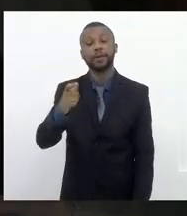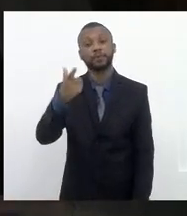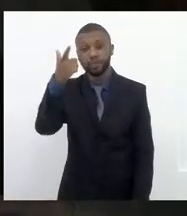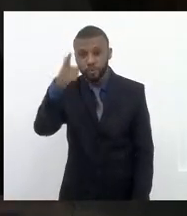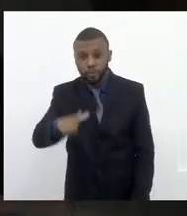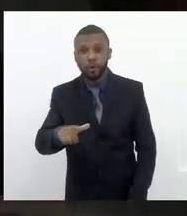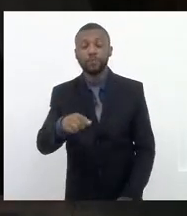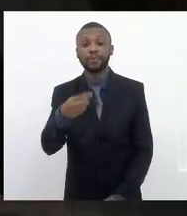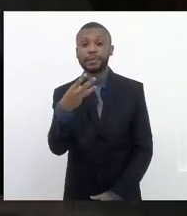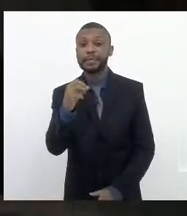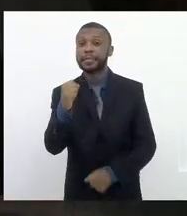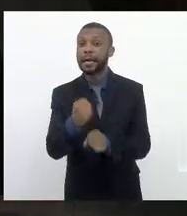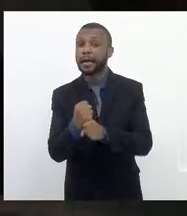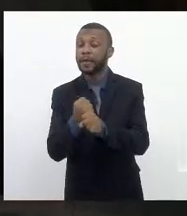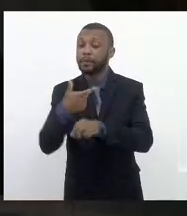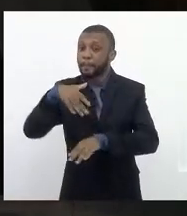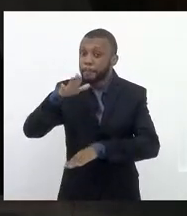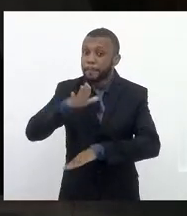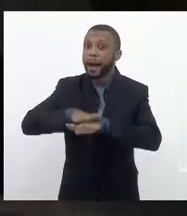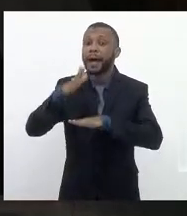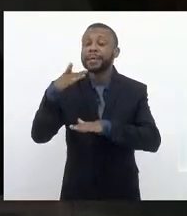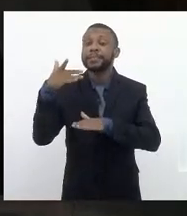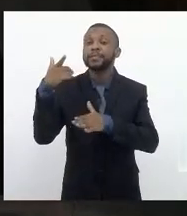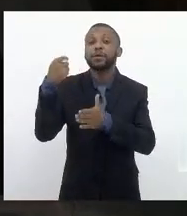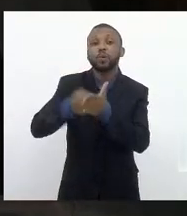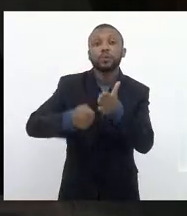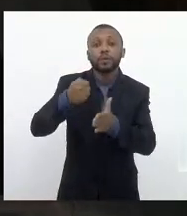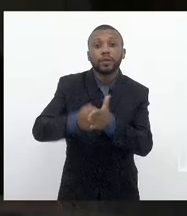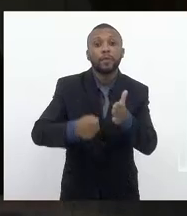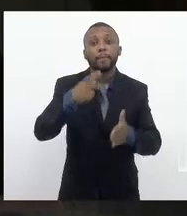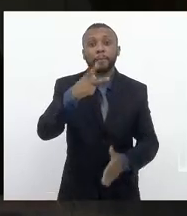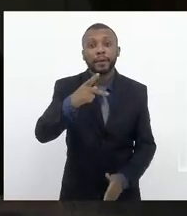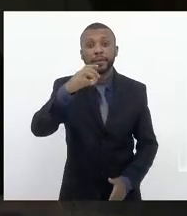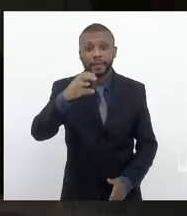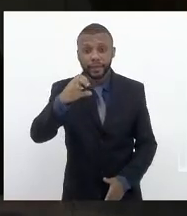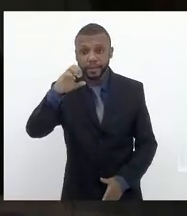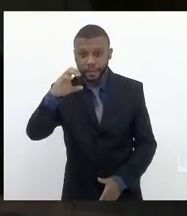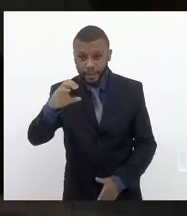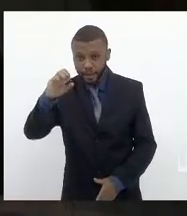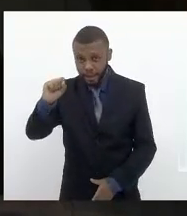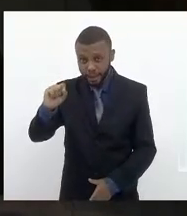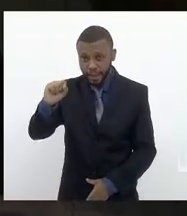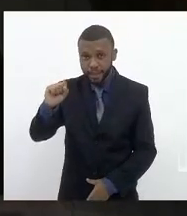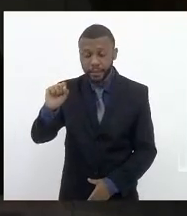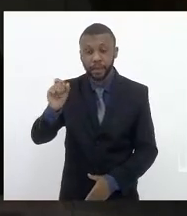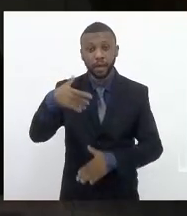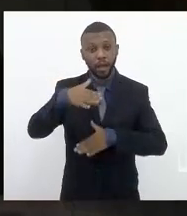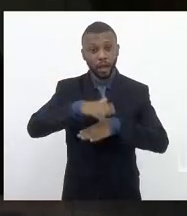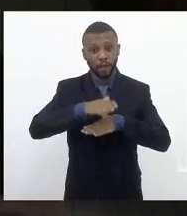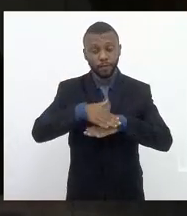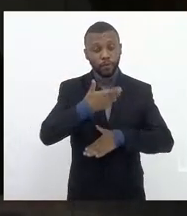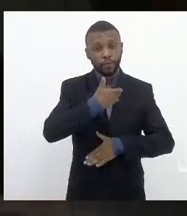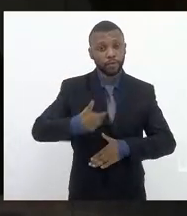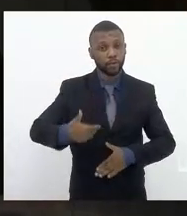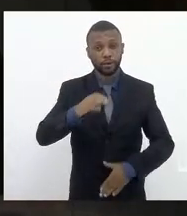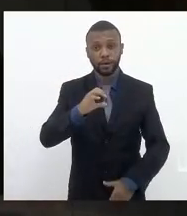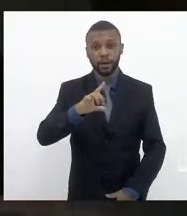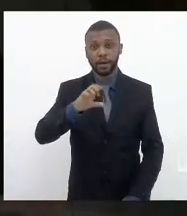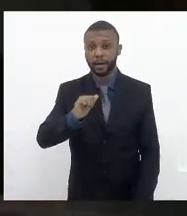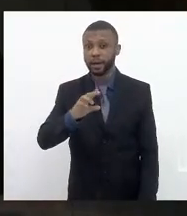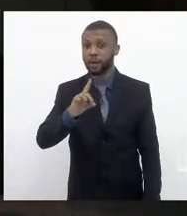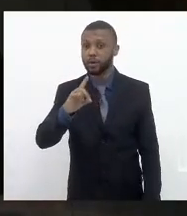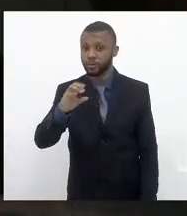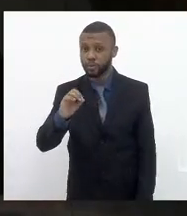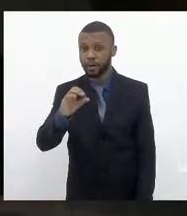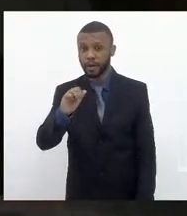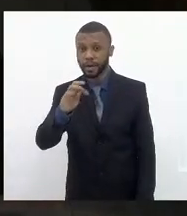mais de 30 anos pelo pccs e foi o governador Cláudio Castro que implantou o pccs Quem